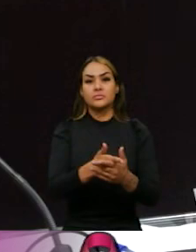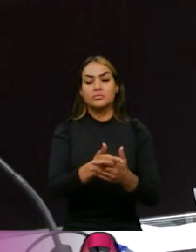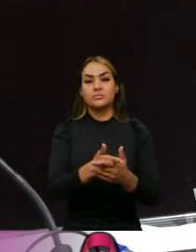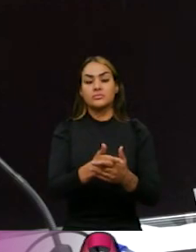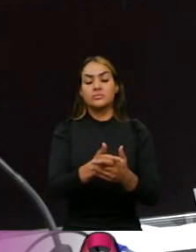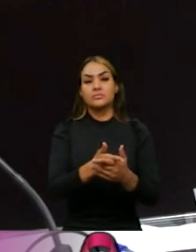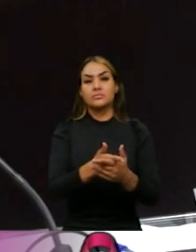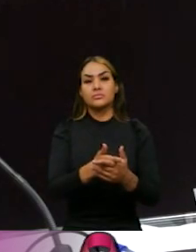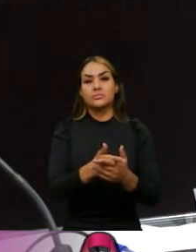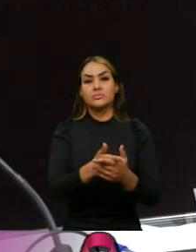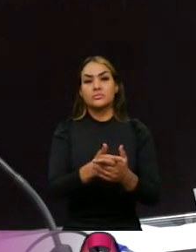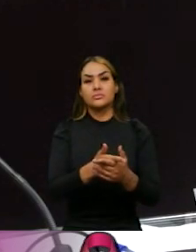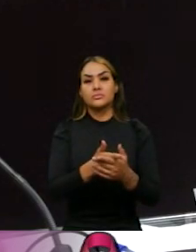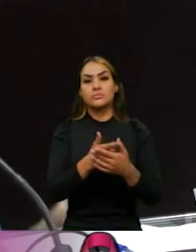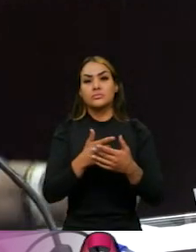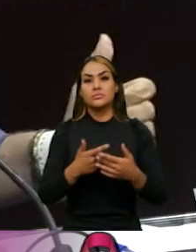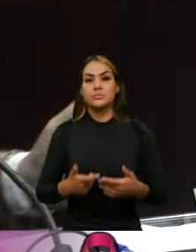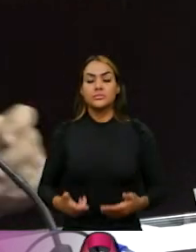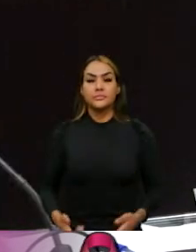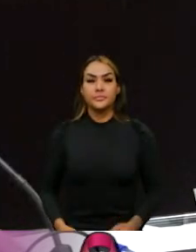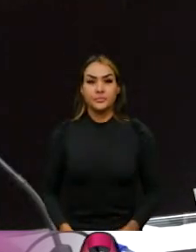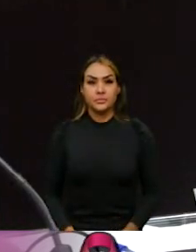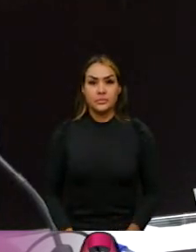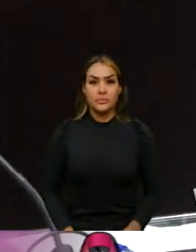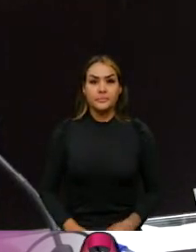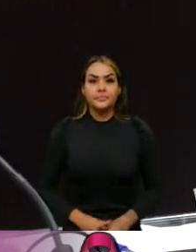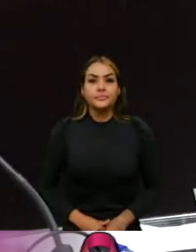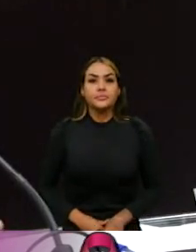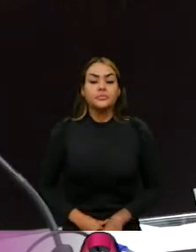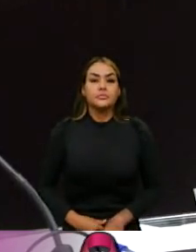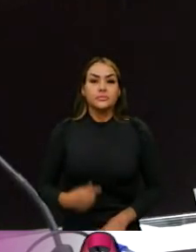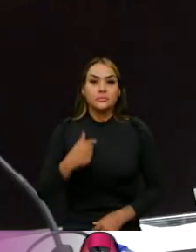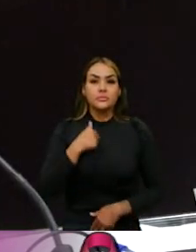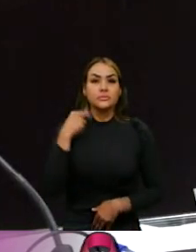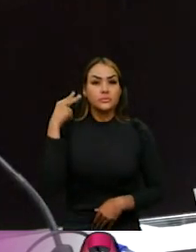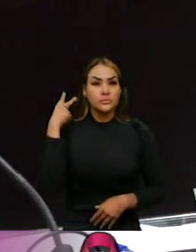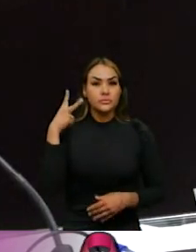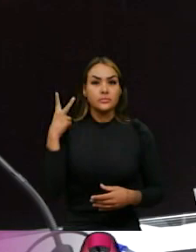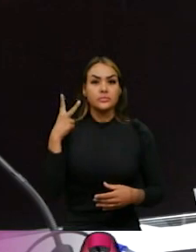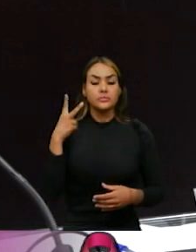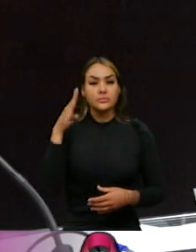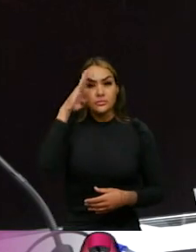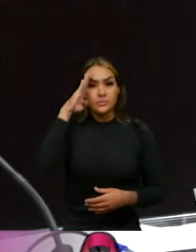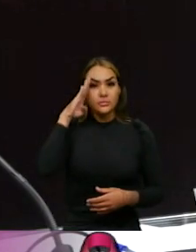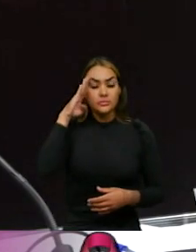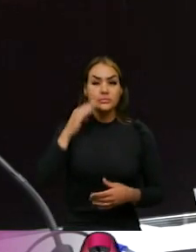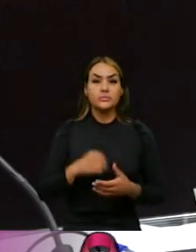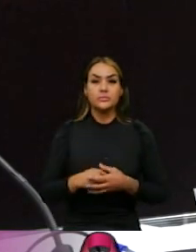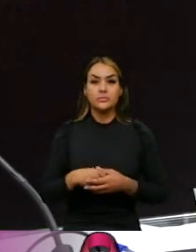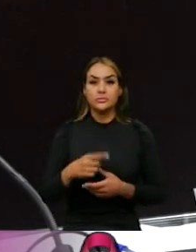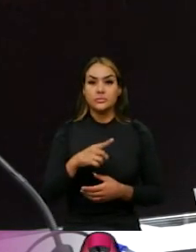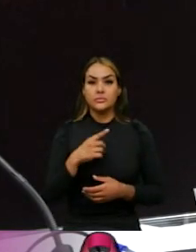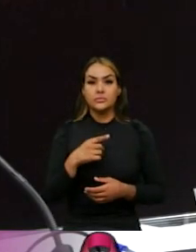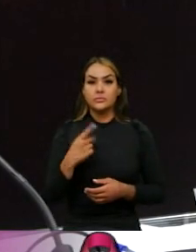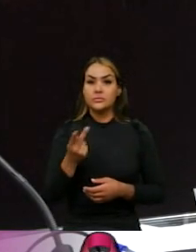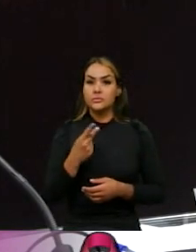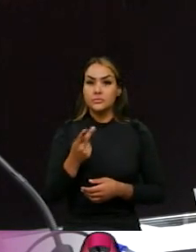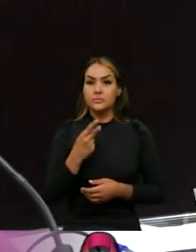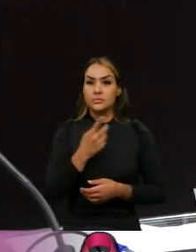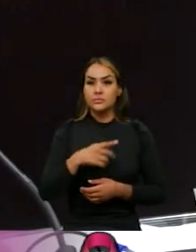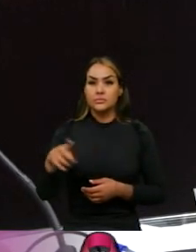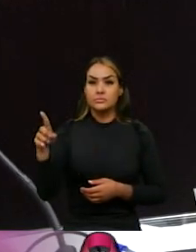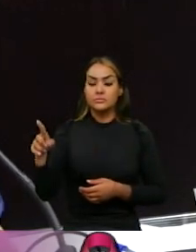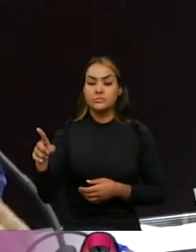lá, e eu com o vereador Boato, nós tivemos no gabinete do deputado, uns 15